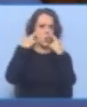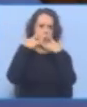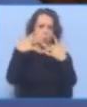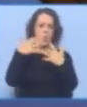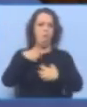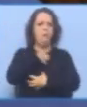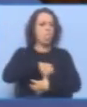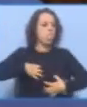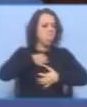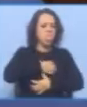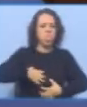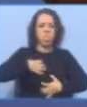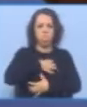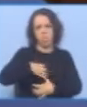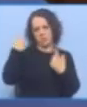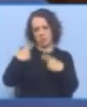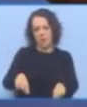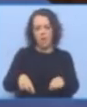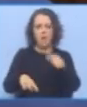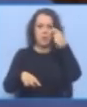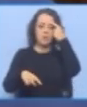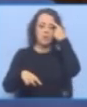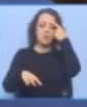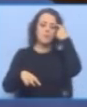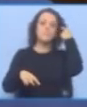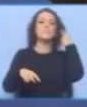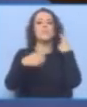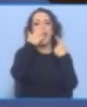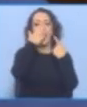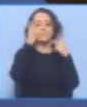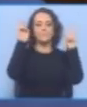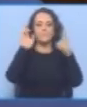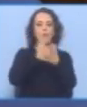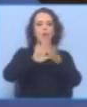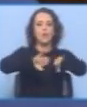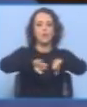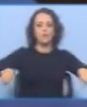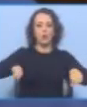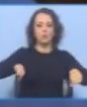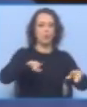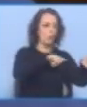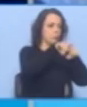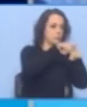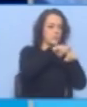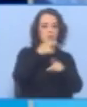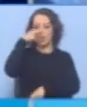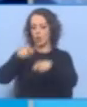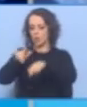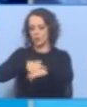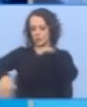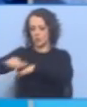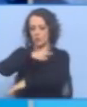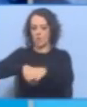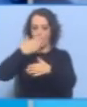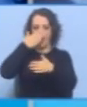mal-estar e de um divórcio entre a classe política e os cidadãos. Agora, eu não estou a